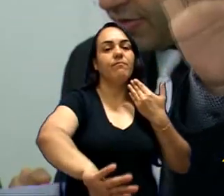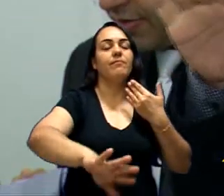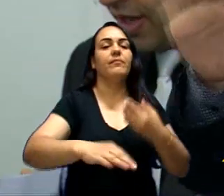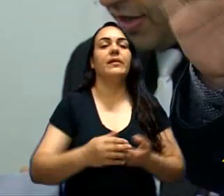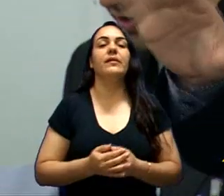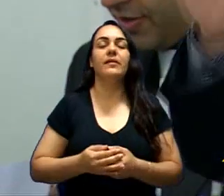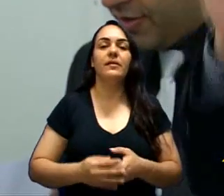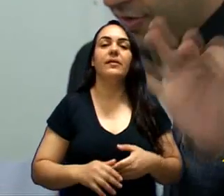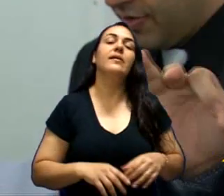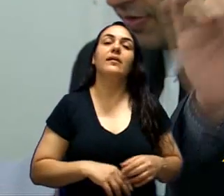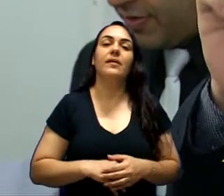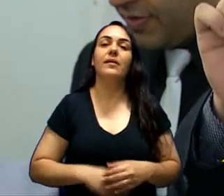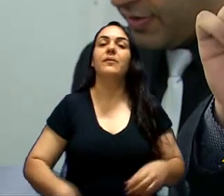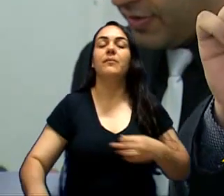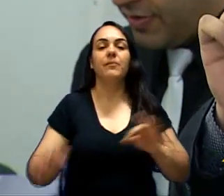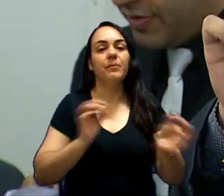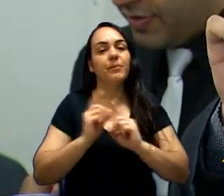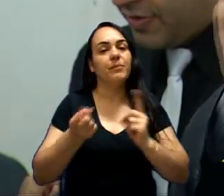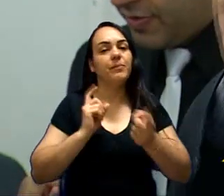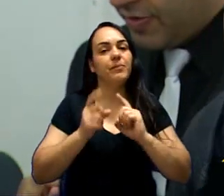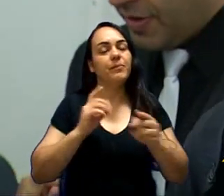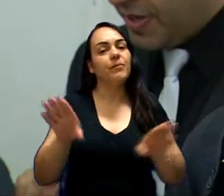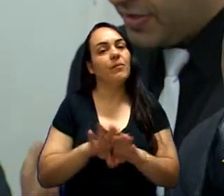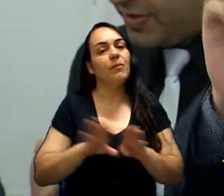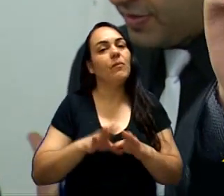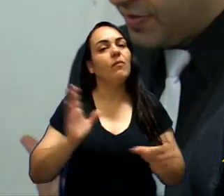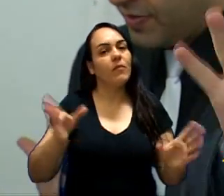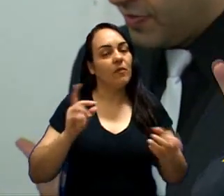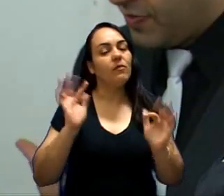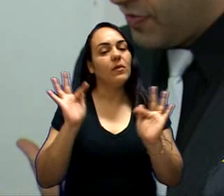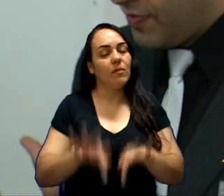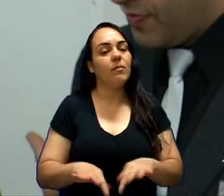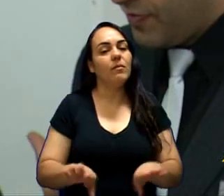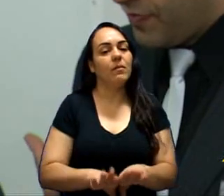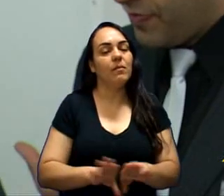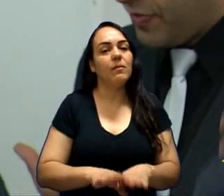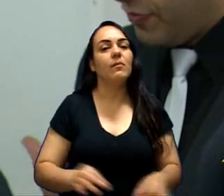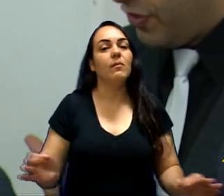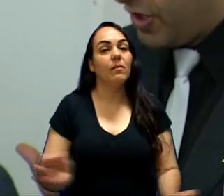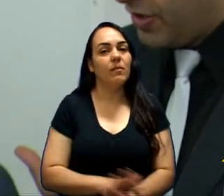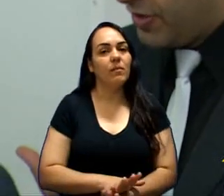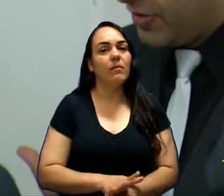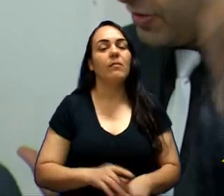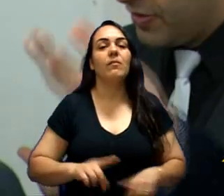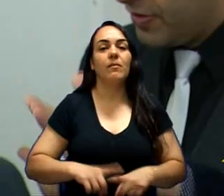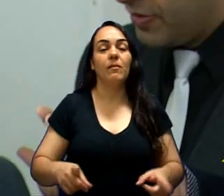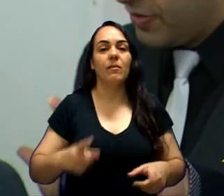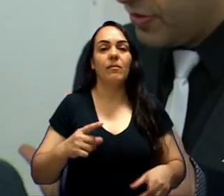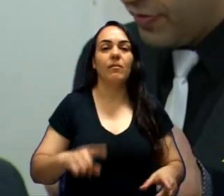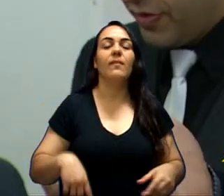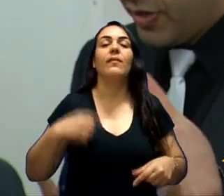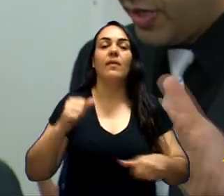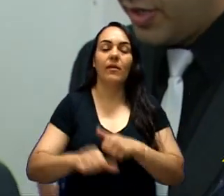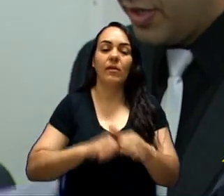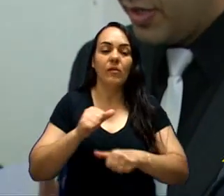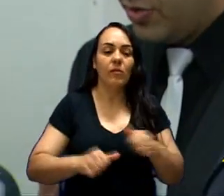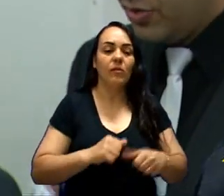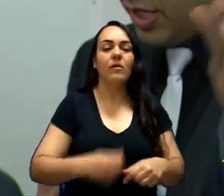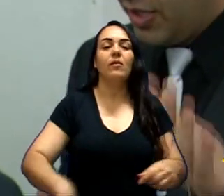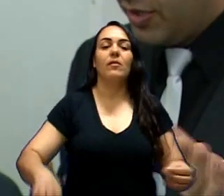Vereador Pérez. A partir do momento... Já vou terminar, vereadora. Já vou terminar. A partir do momento que nós diluirmos esses